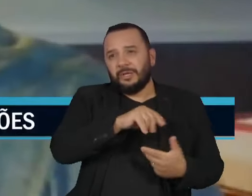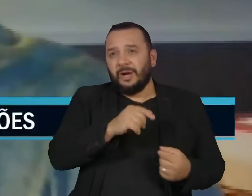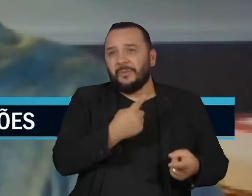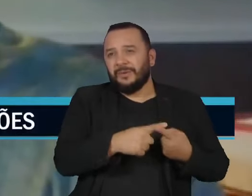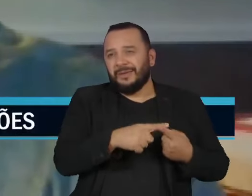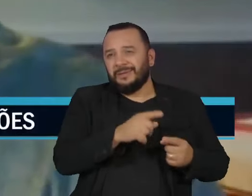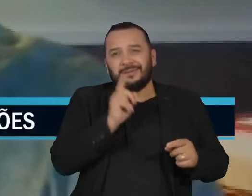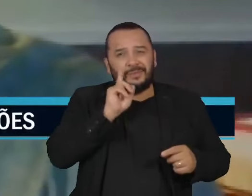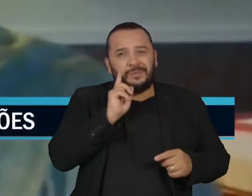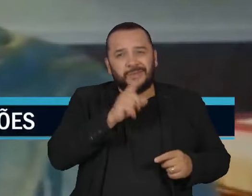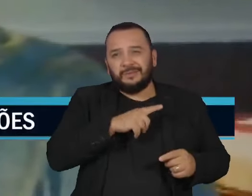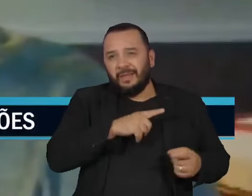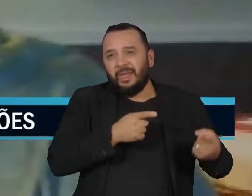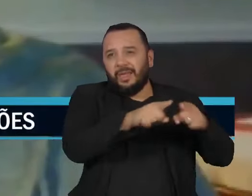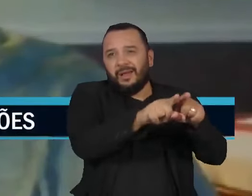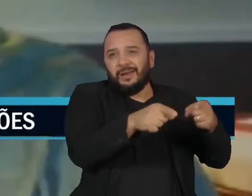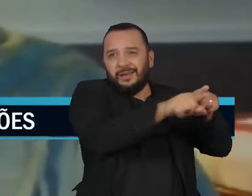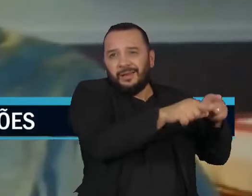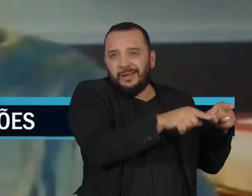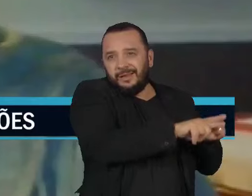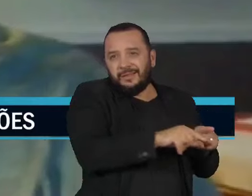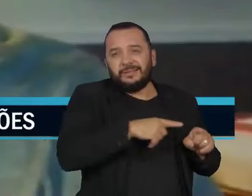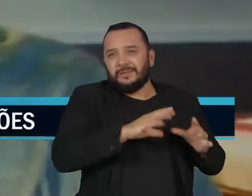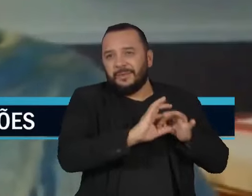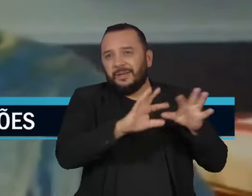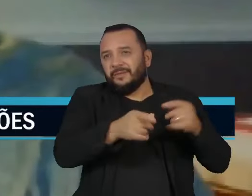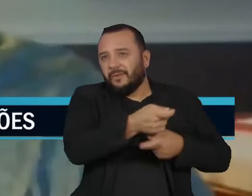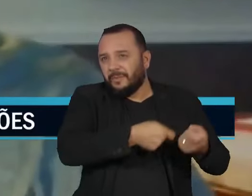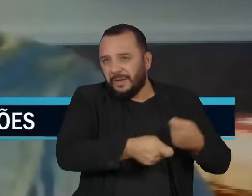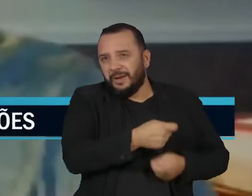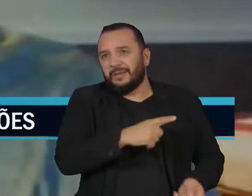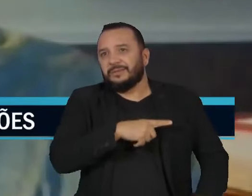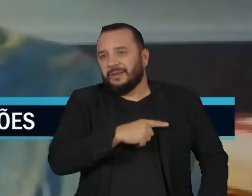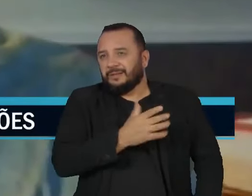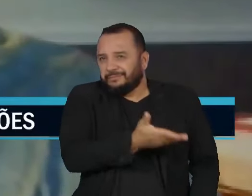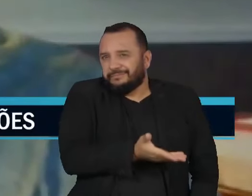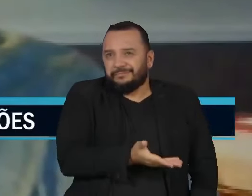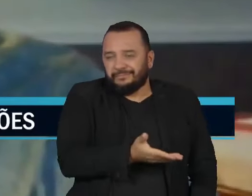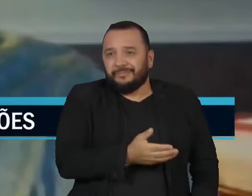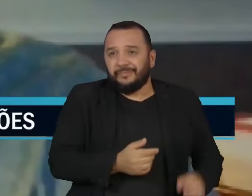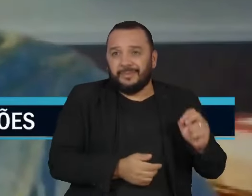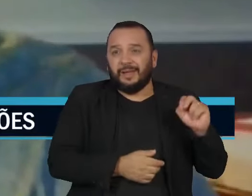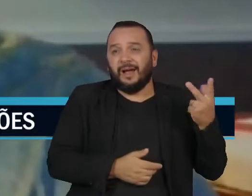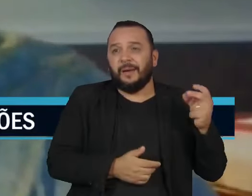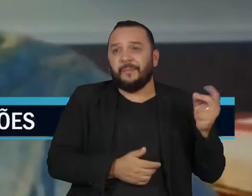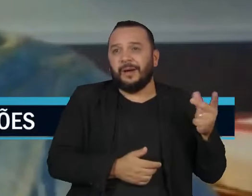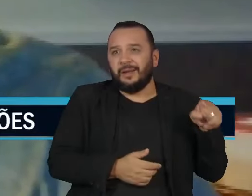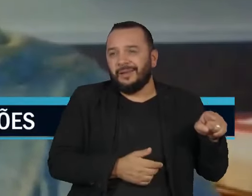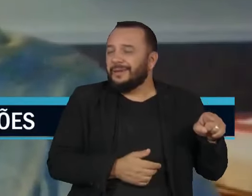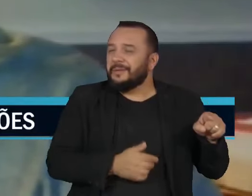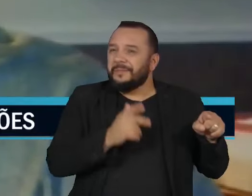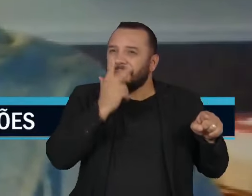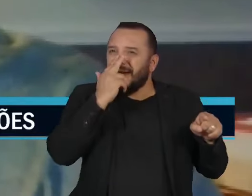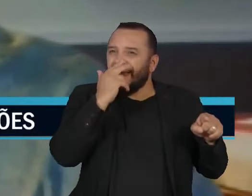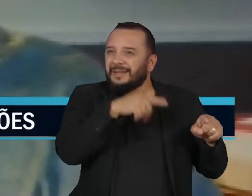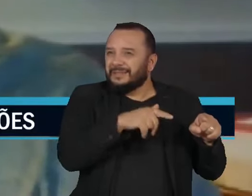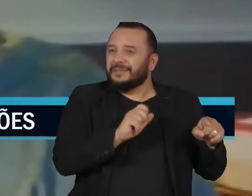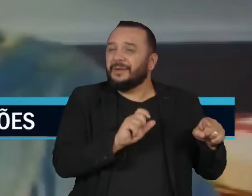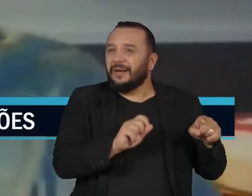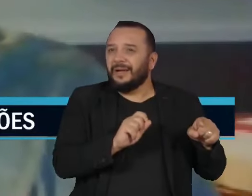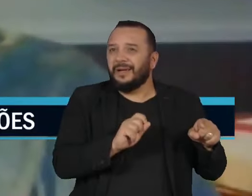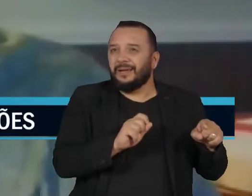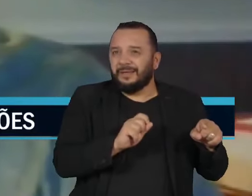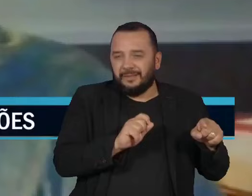alianças, né? Uma geral defesa do livre comércio em certa medida. Então a Kamala Harris representaria, na verdade, uma